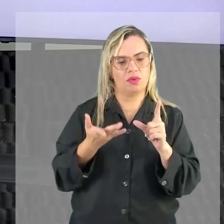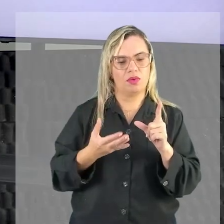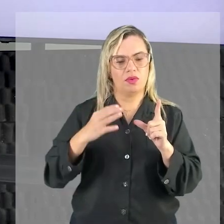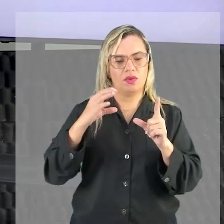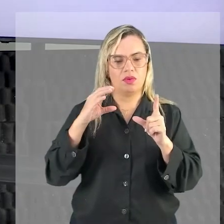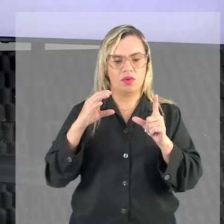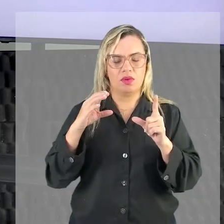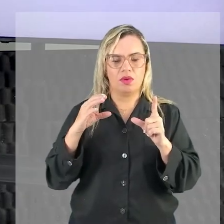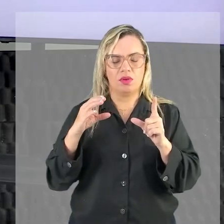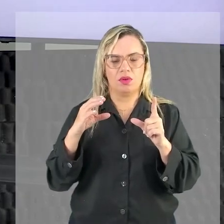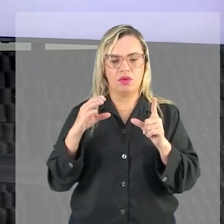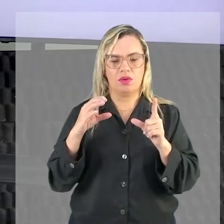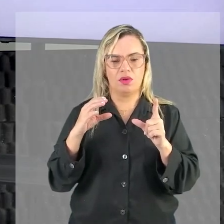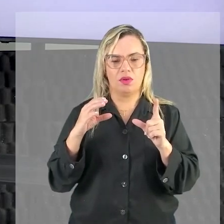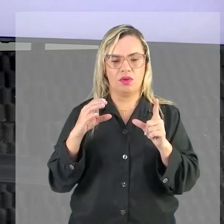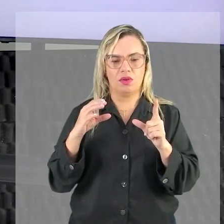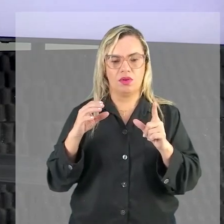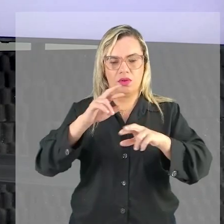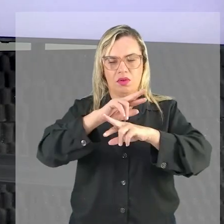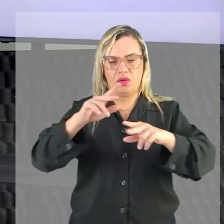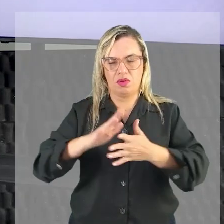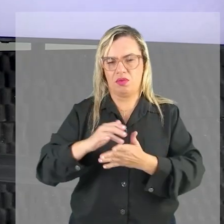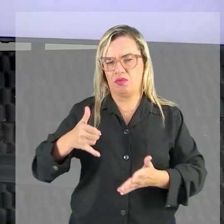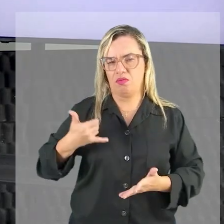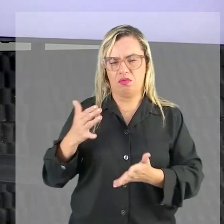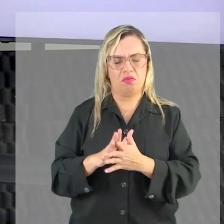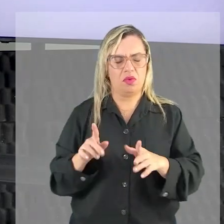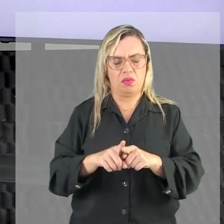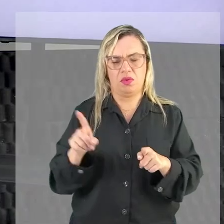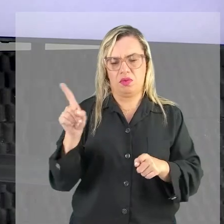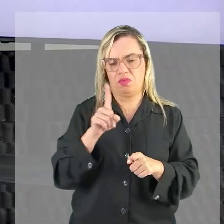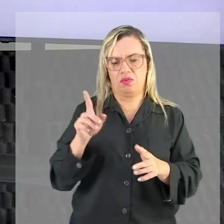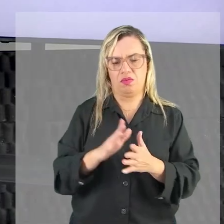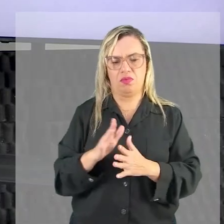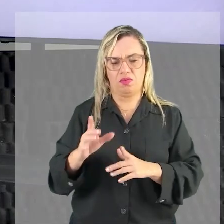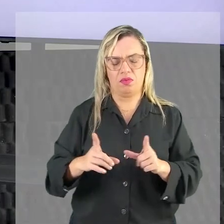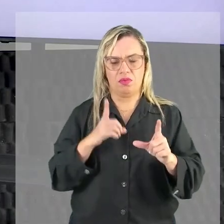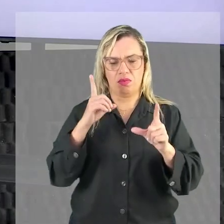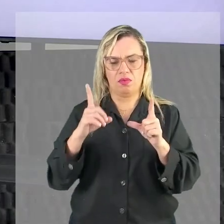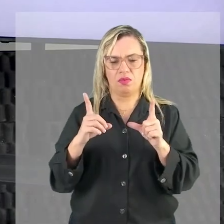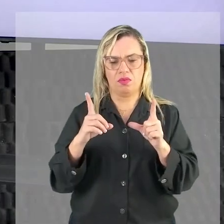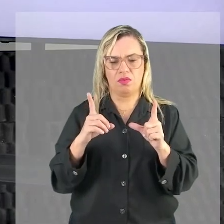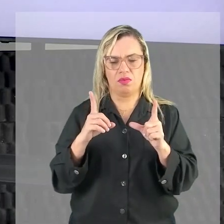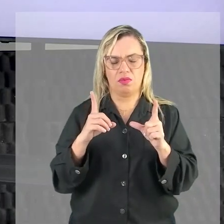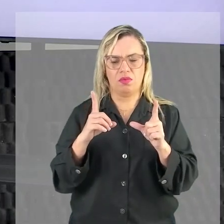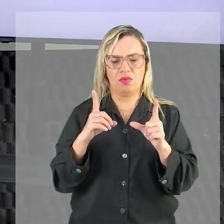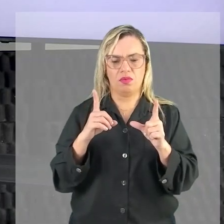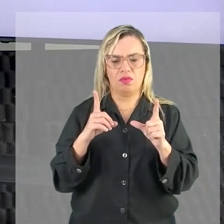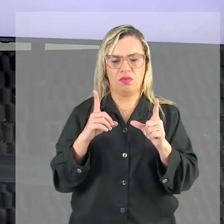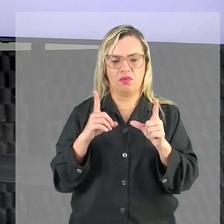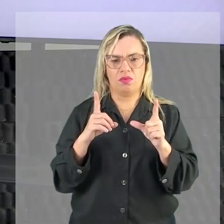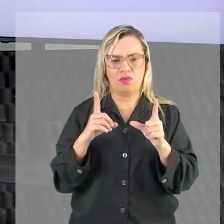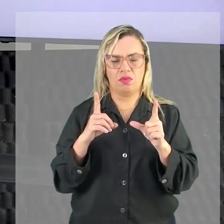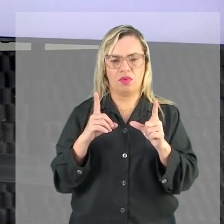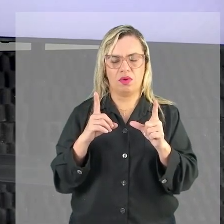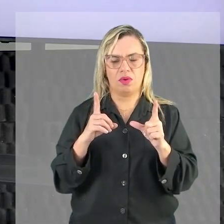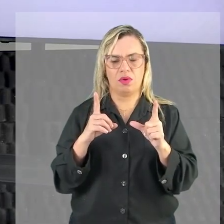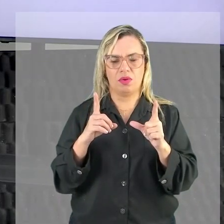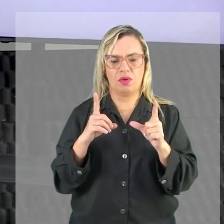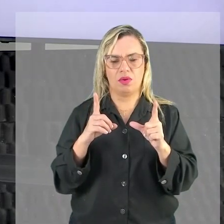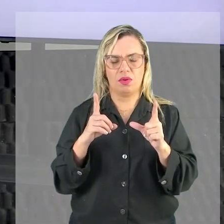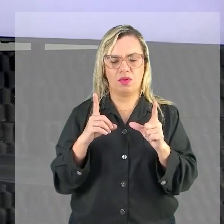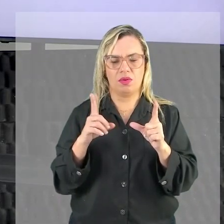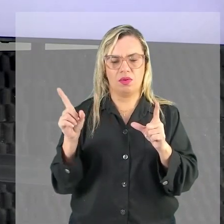Letra C, diversidade faixa etária, também não, tá? Letra D, variação de condições